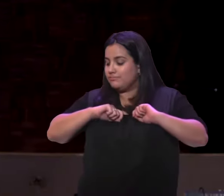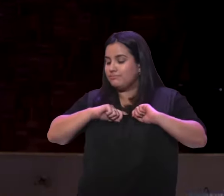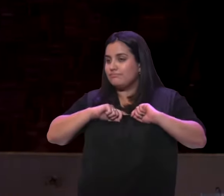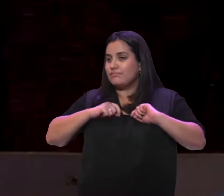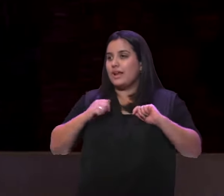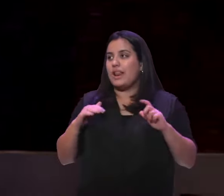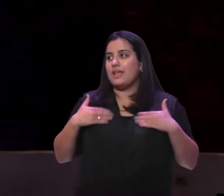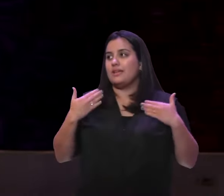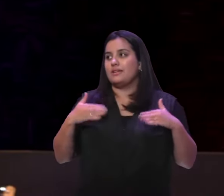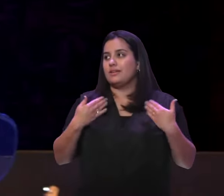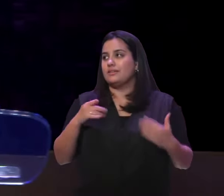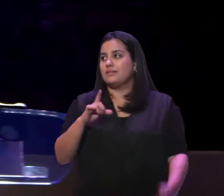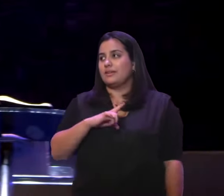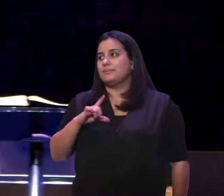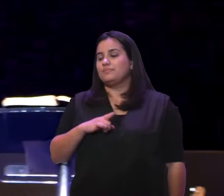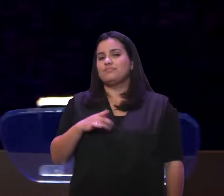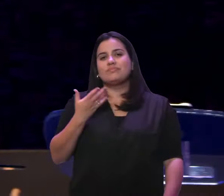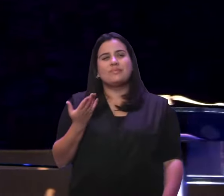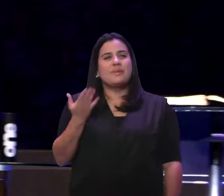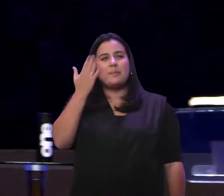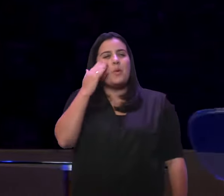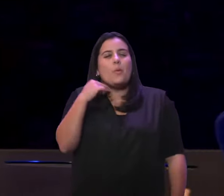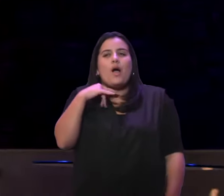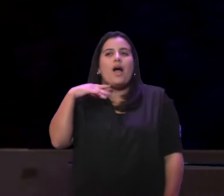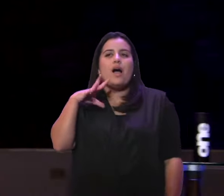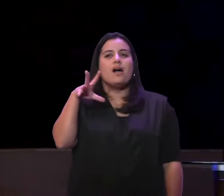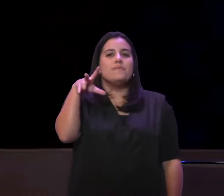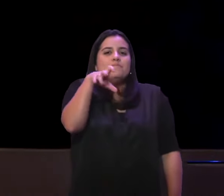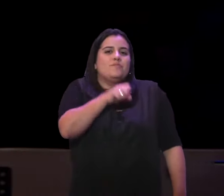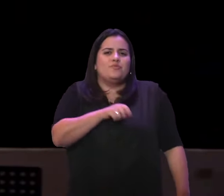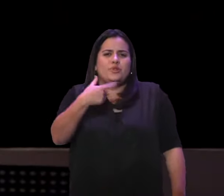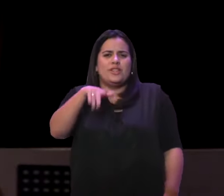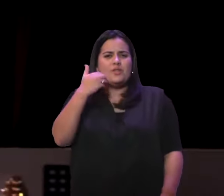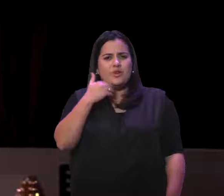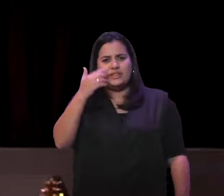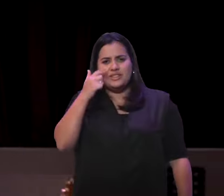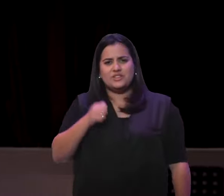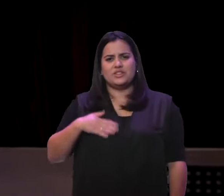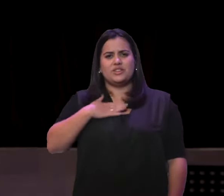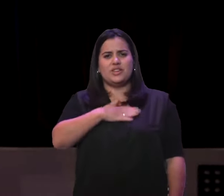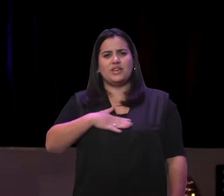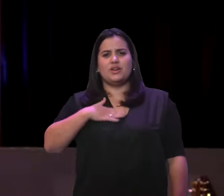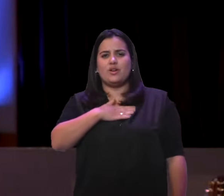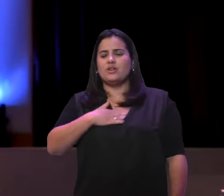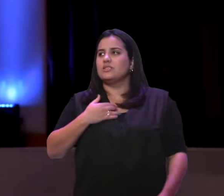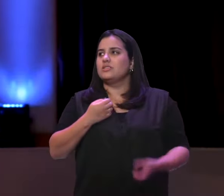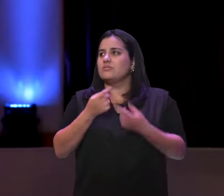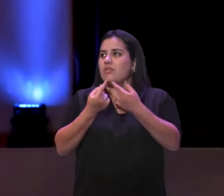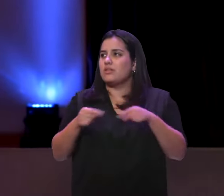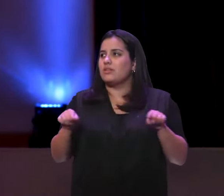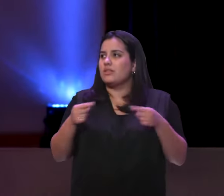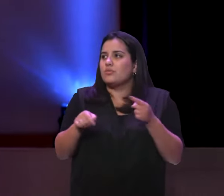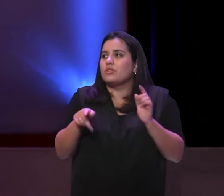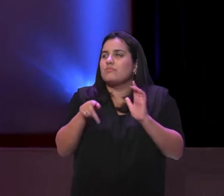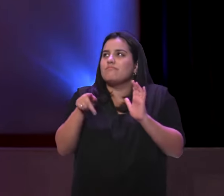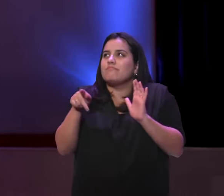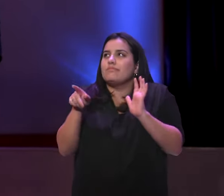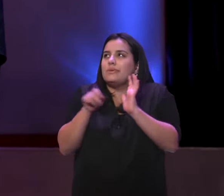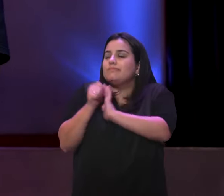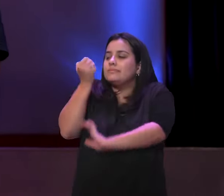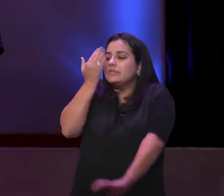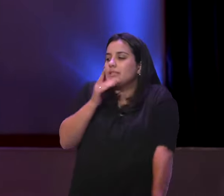Sabe, eu amo essa geração de adolescentes que busca Deus, que gosta das músicas introspectivas, que gostam da presença